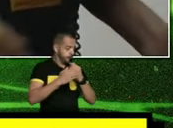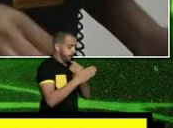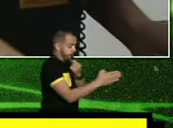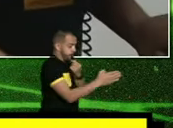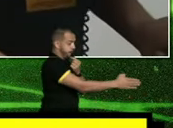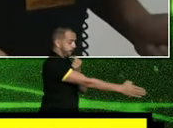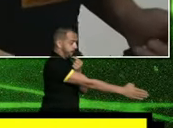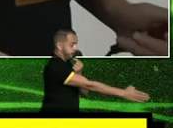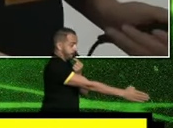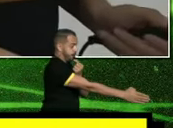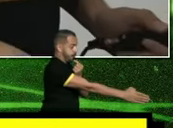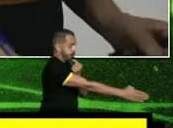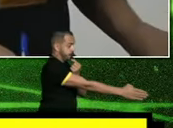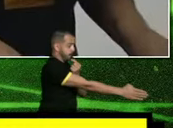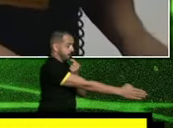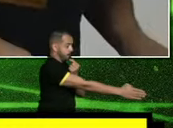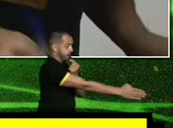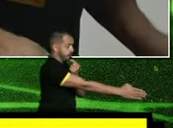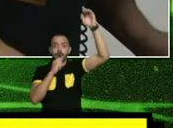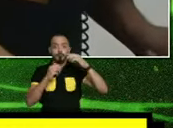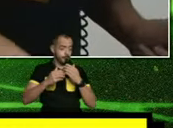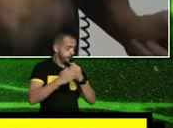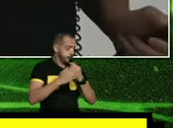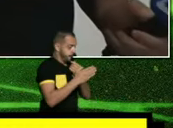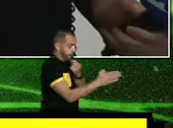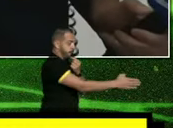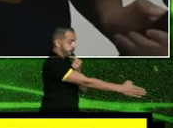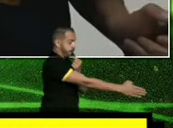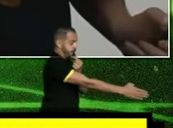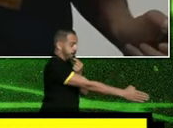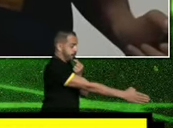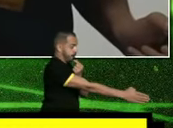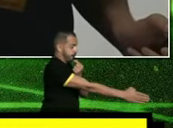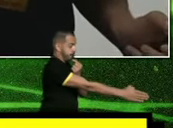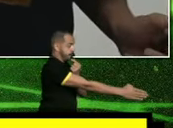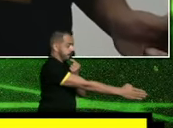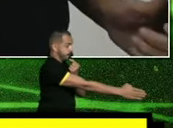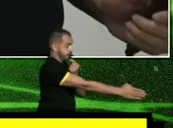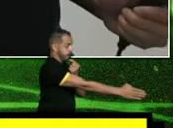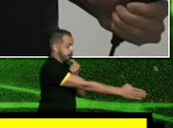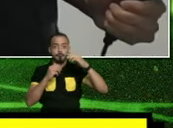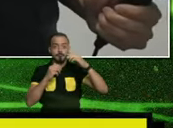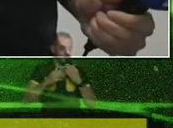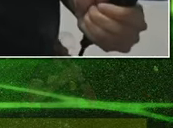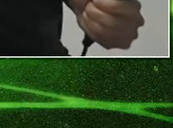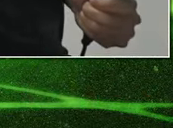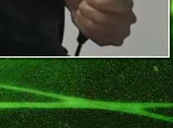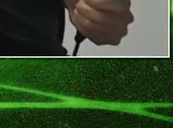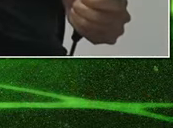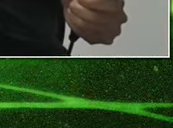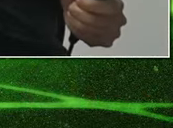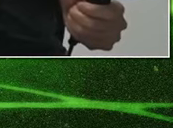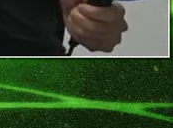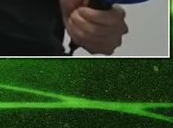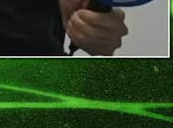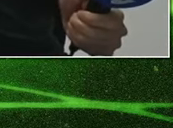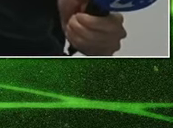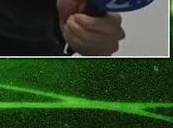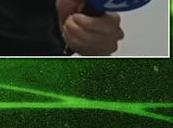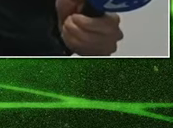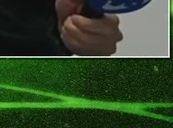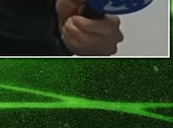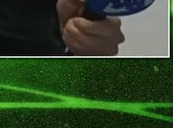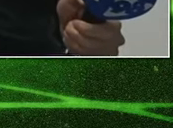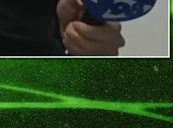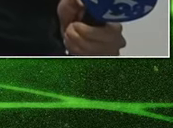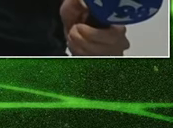a jogada o Cruzeiro pressionava Guilherme o Cruzeiro queria o empate depois ali do larc Mondo a moralzinha no